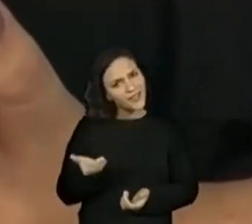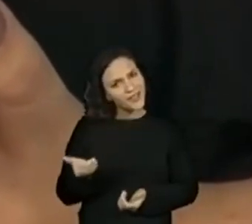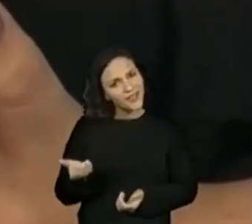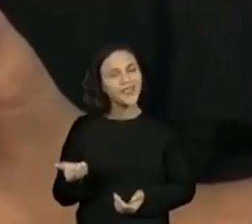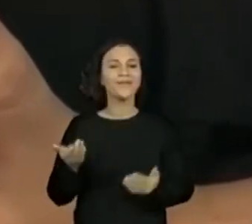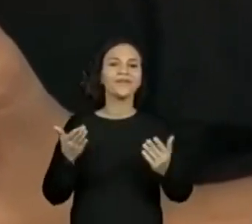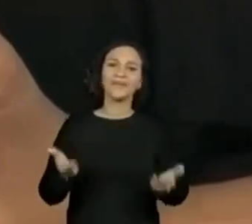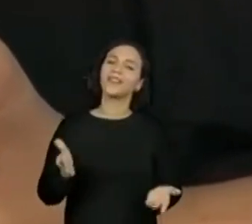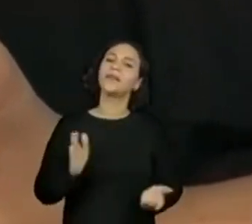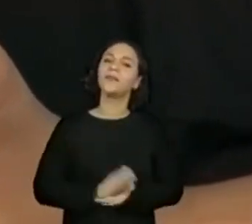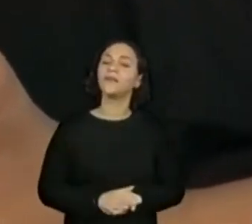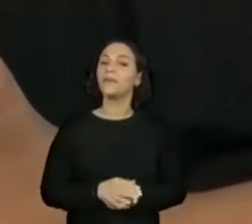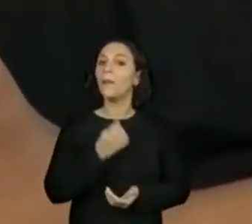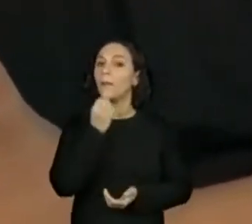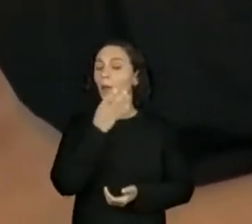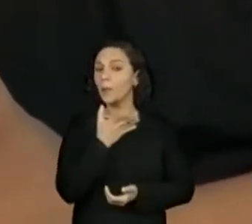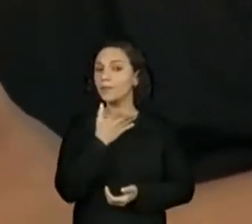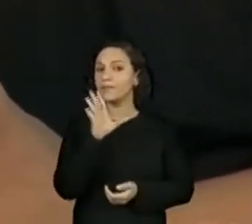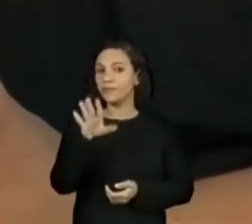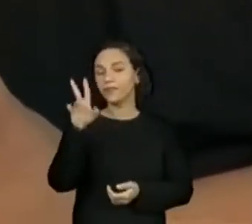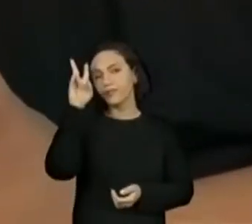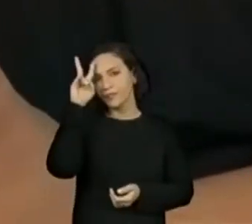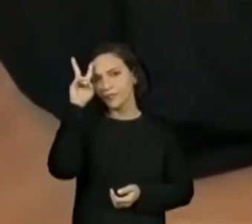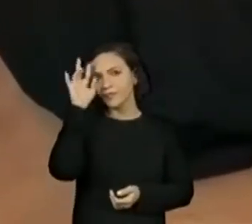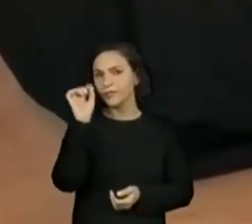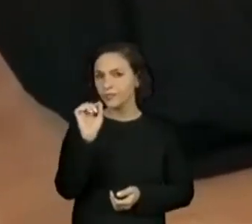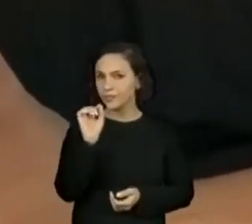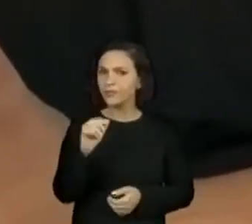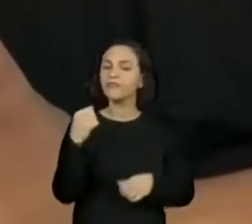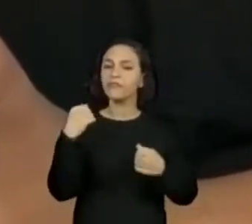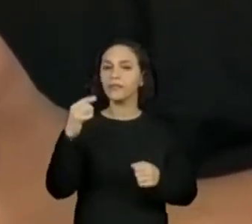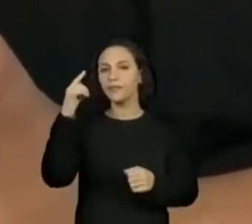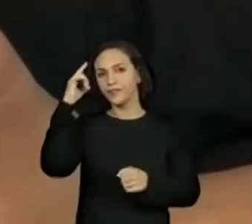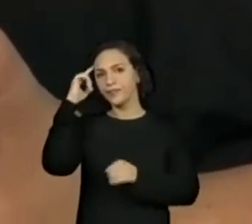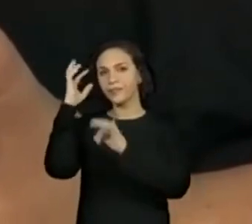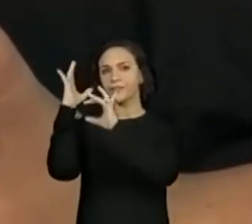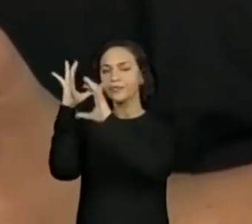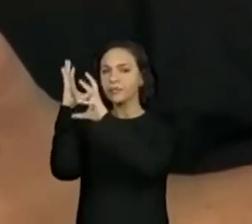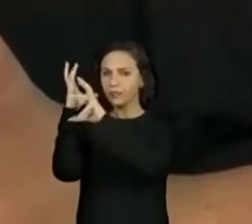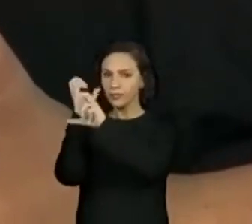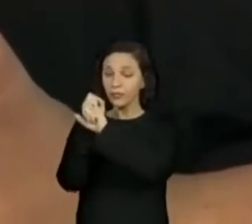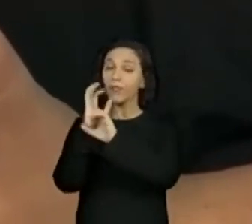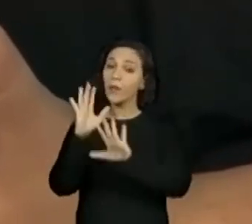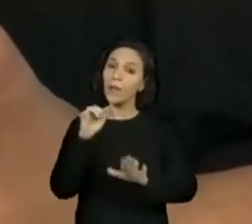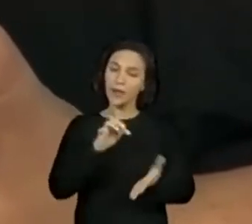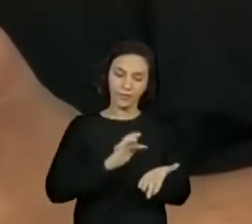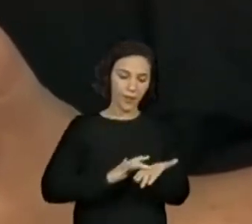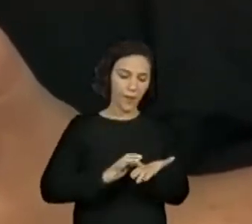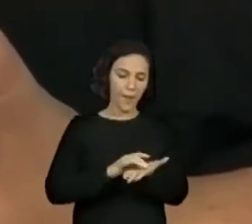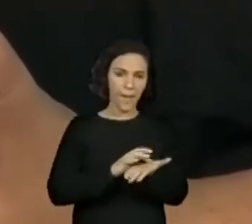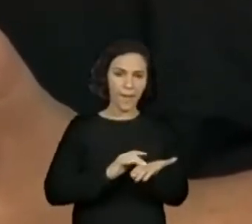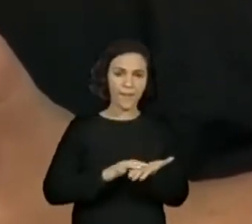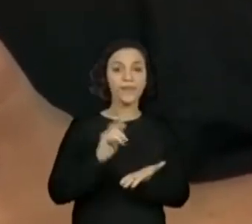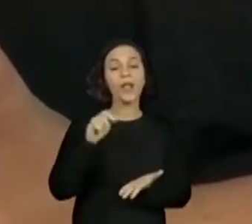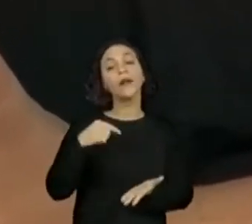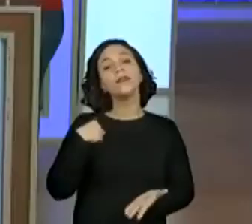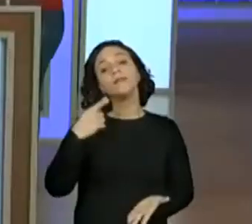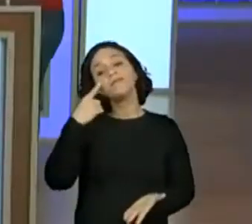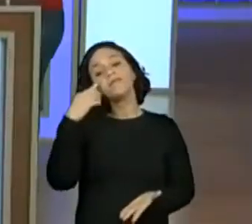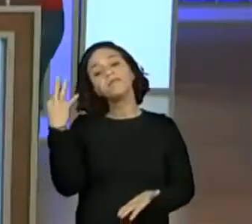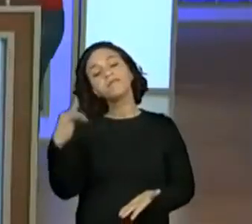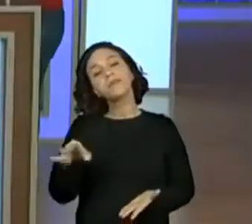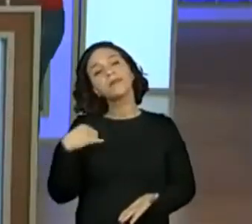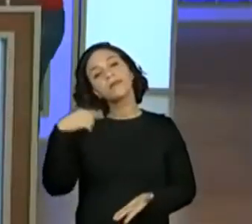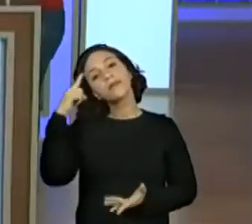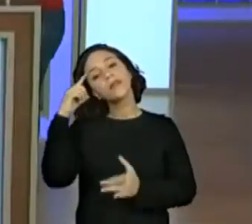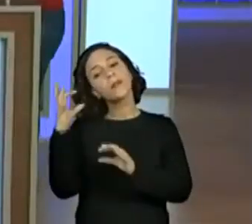fácil. Muito bom. Lembrando que nós precisamos aí do cálculo mental, mas na calculadora nós podemos conferir se esse cálculo